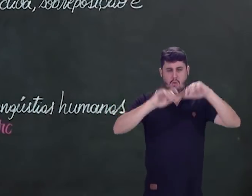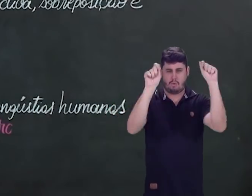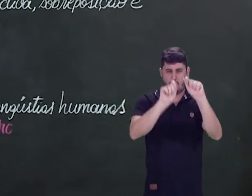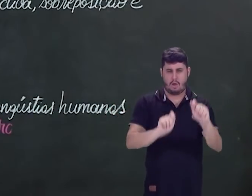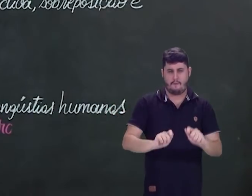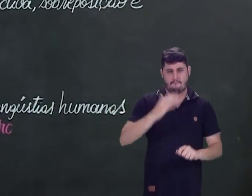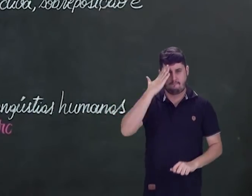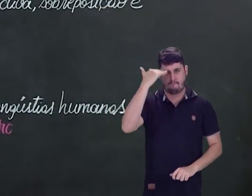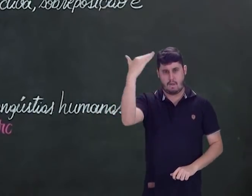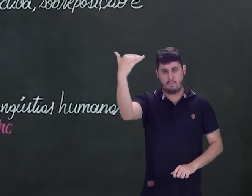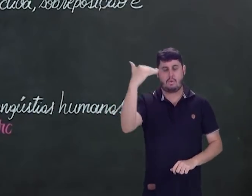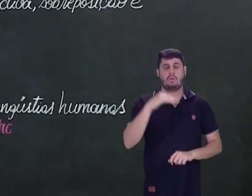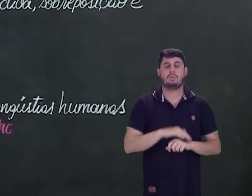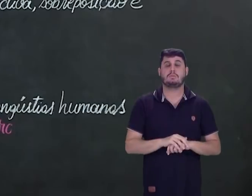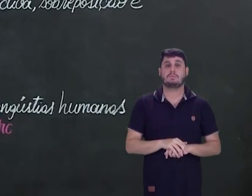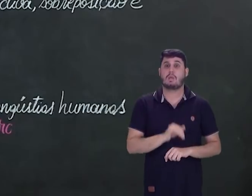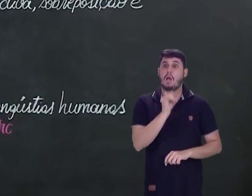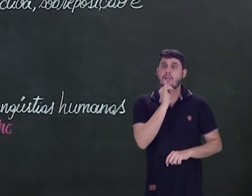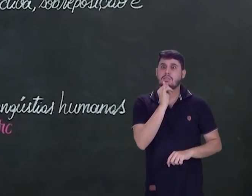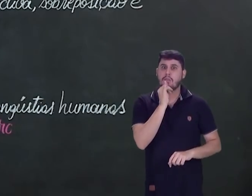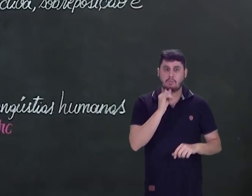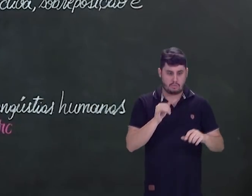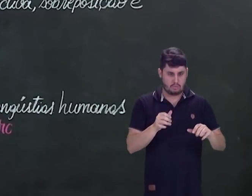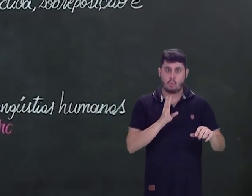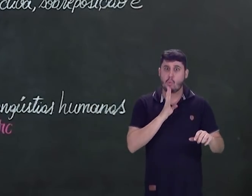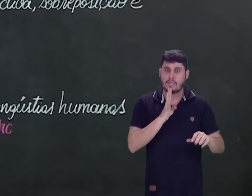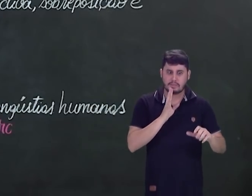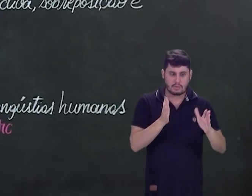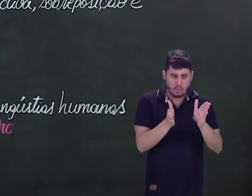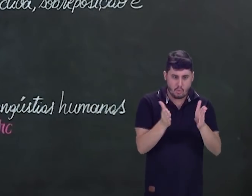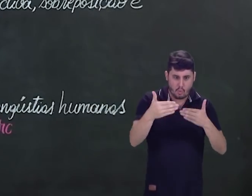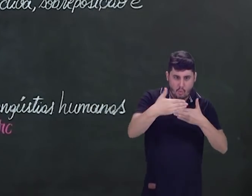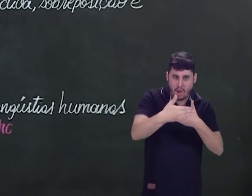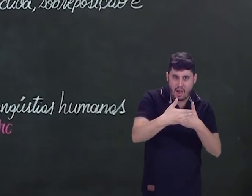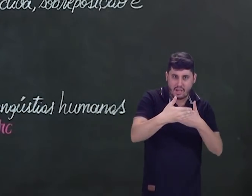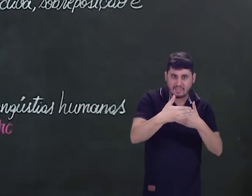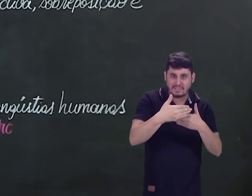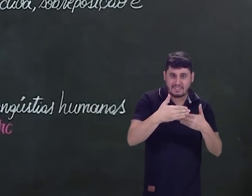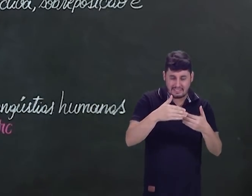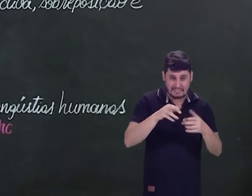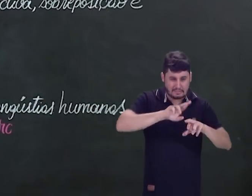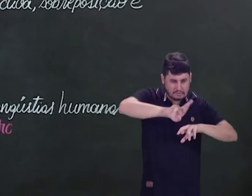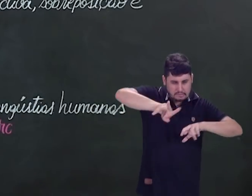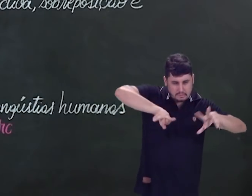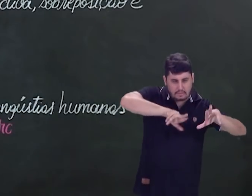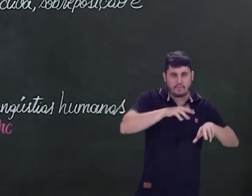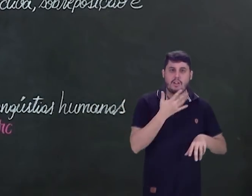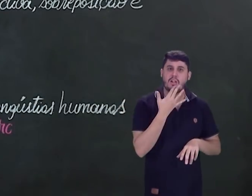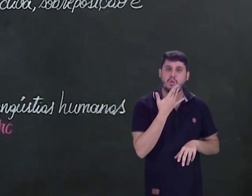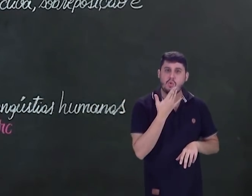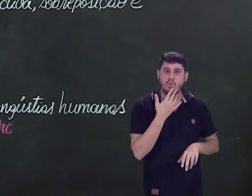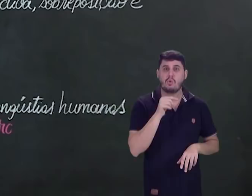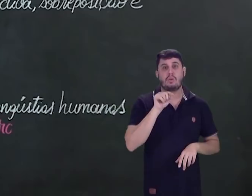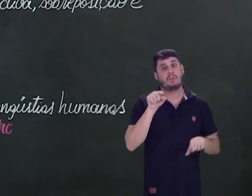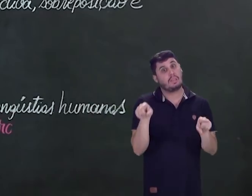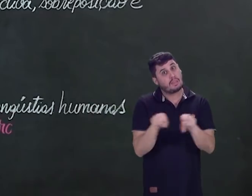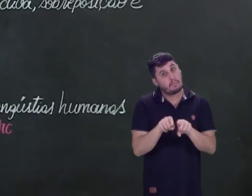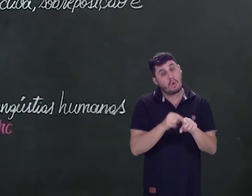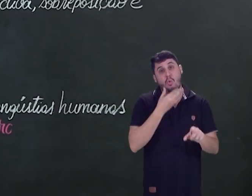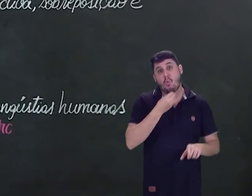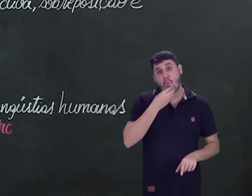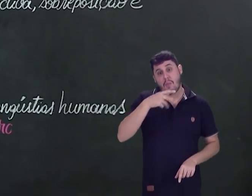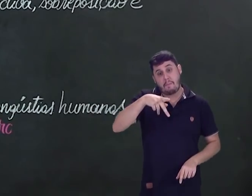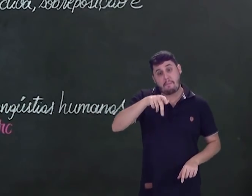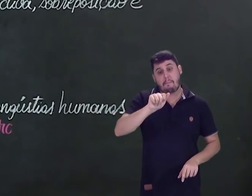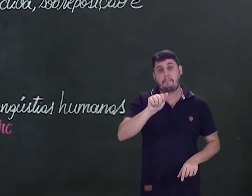figura básica, aqui o cubo mágico, cada lado tem a sua cor, esse é o padrão dessa figura. O Pablo Picasso trabalhava com isso,